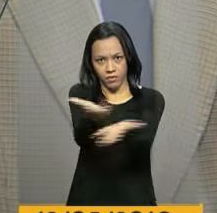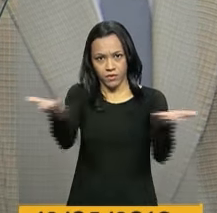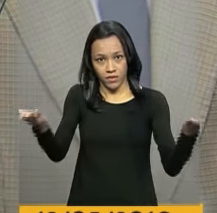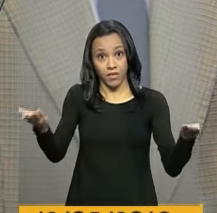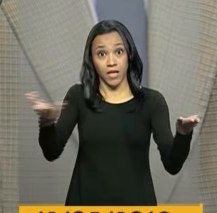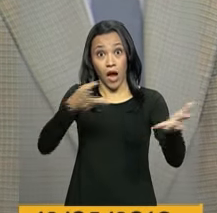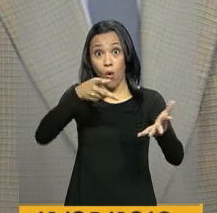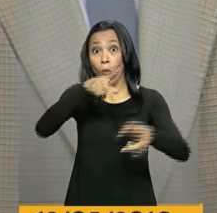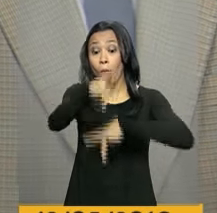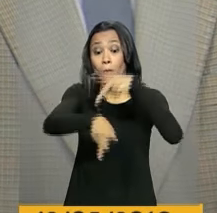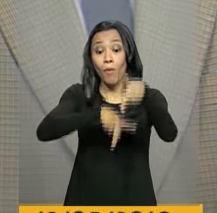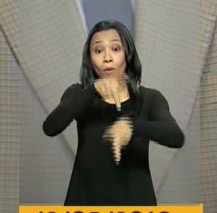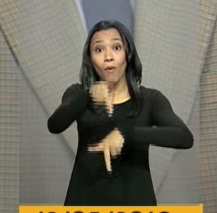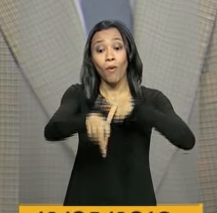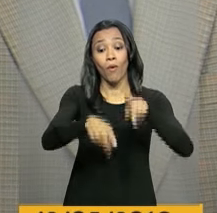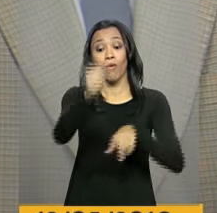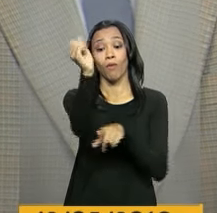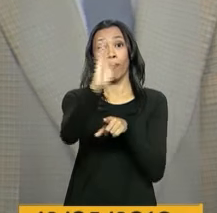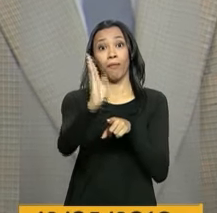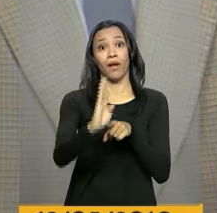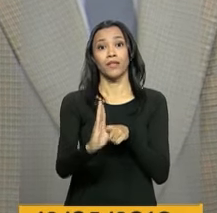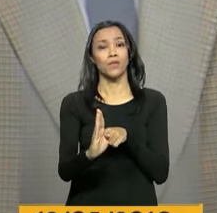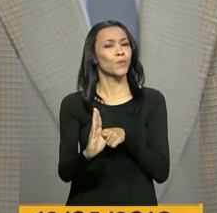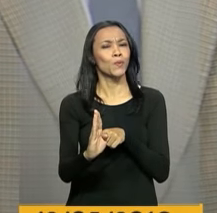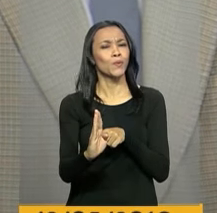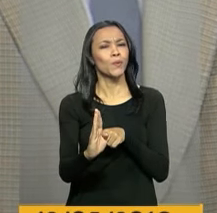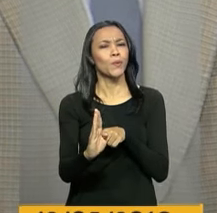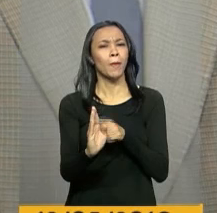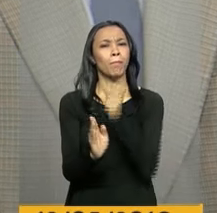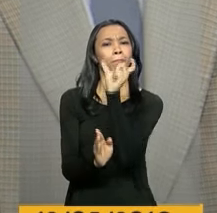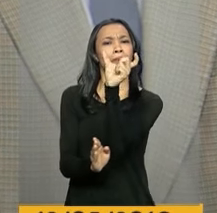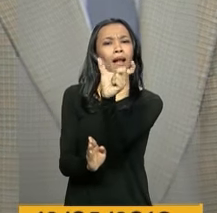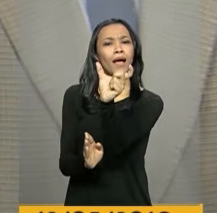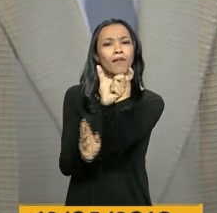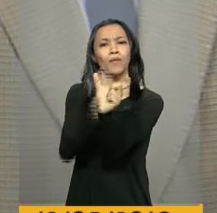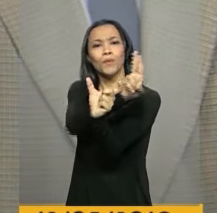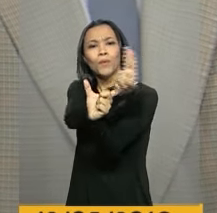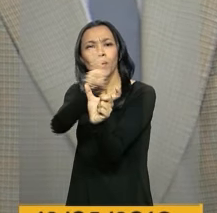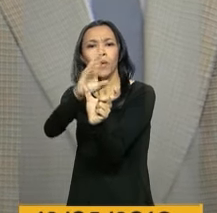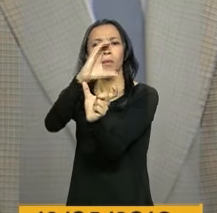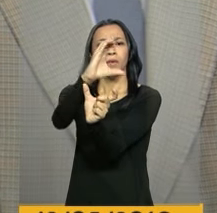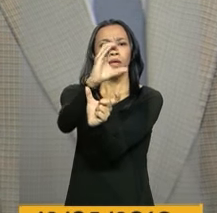ao povo brasileiro é a palavra confiança.